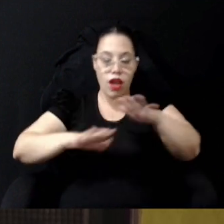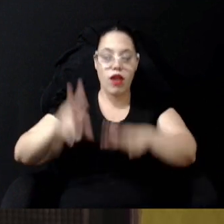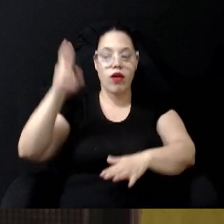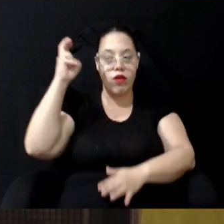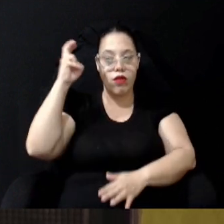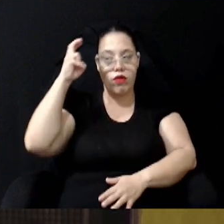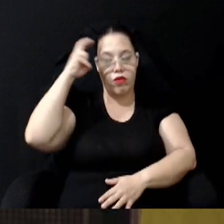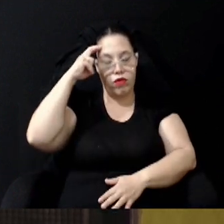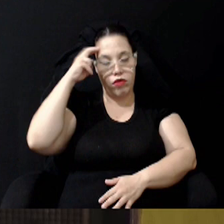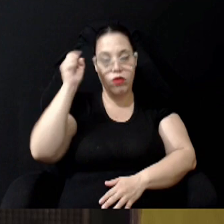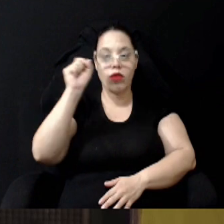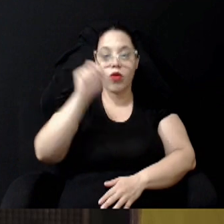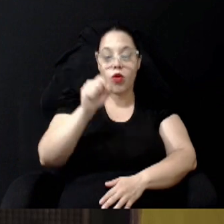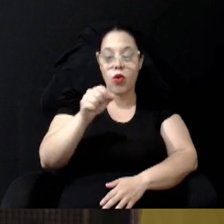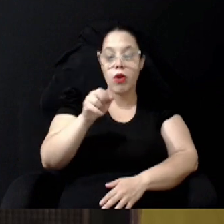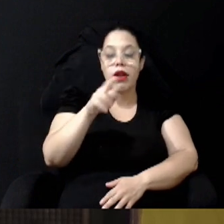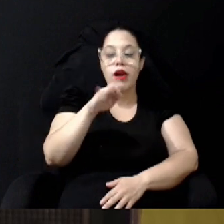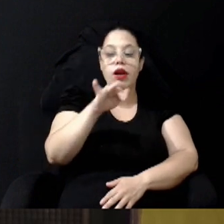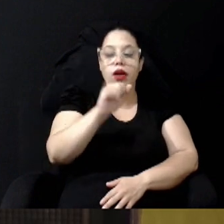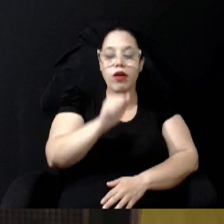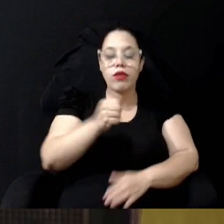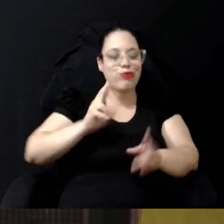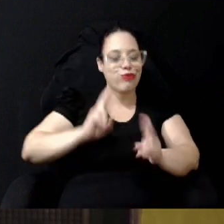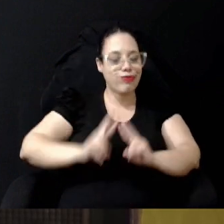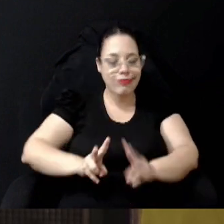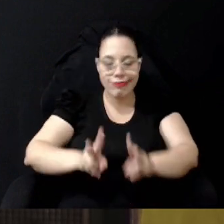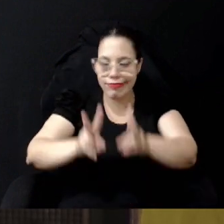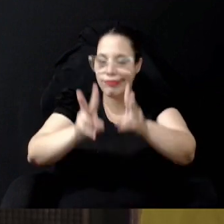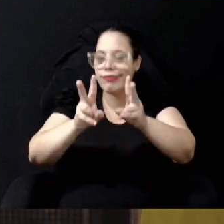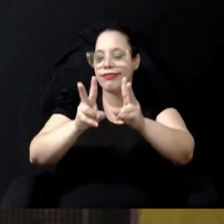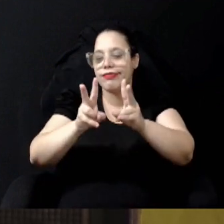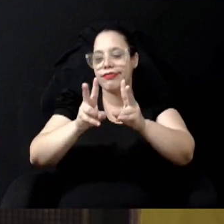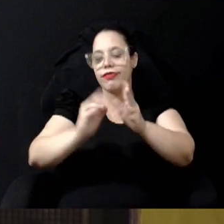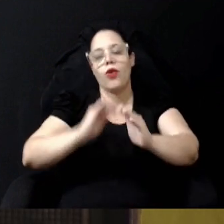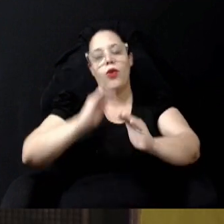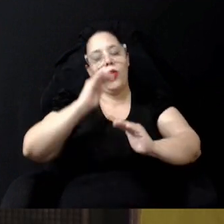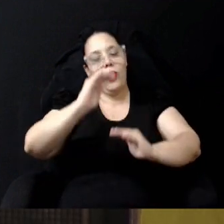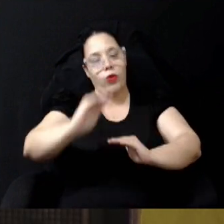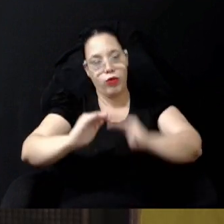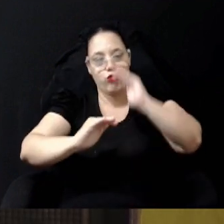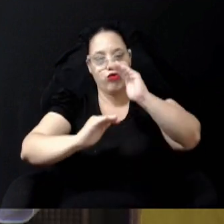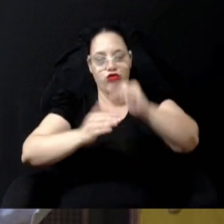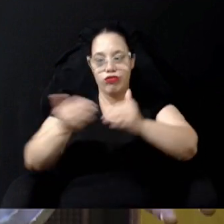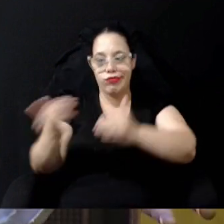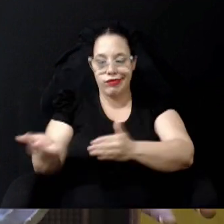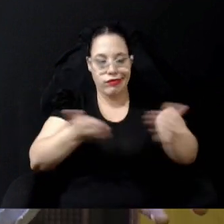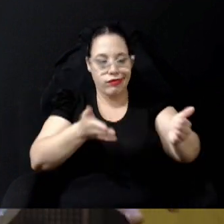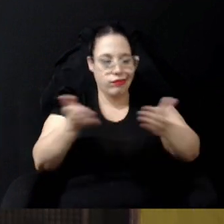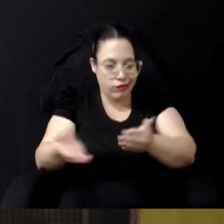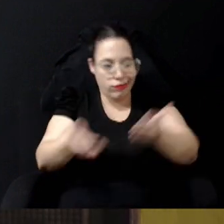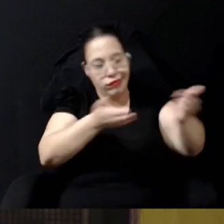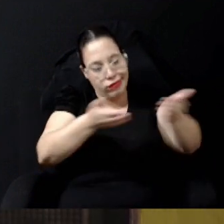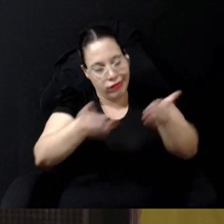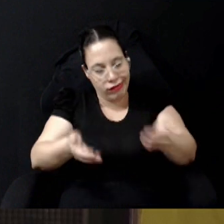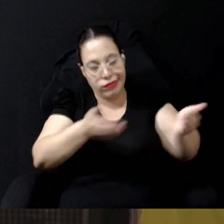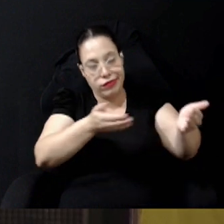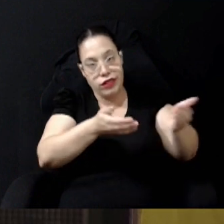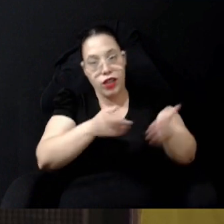essa feira, elas seguem, passando de geração a geração. E o seu